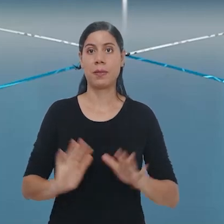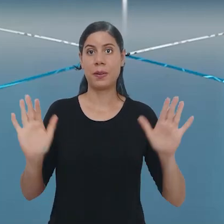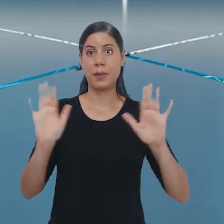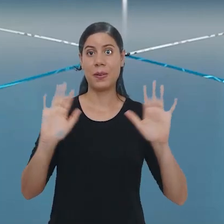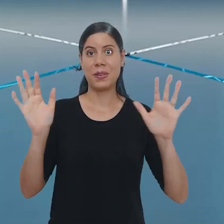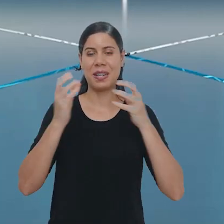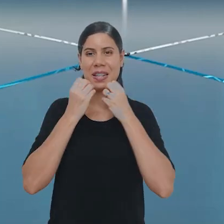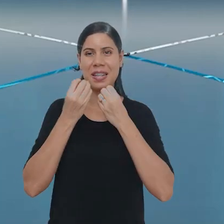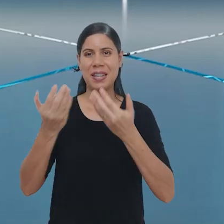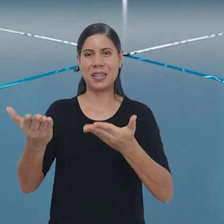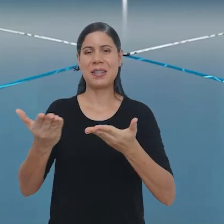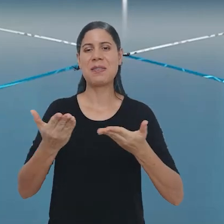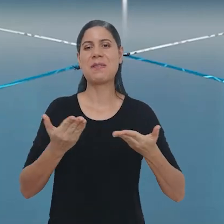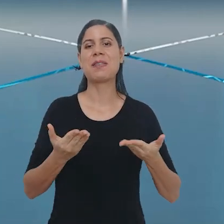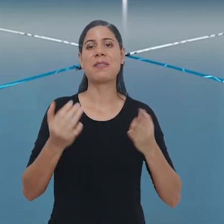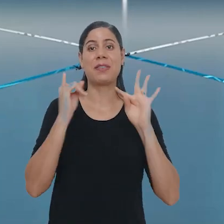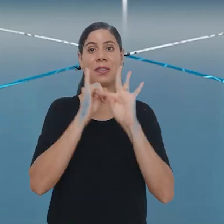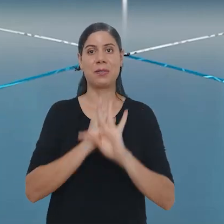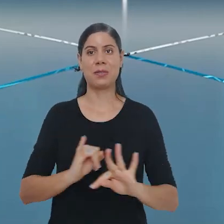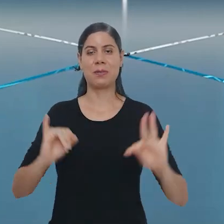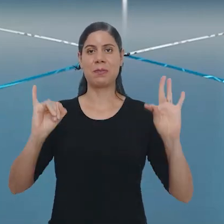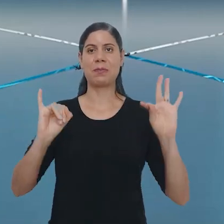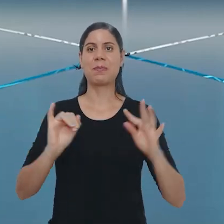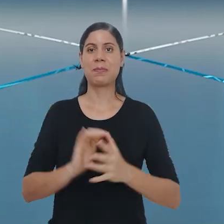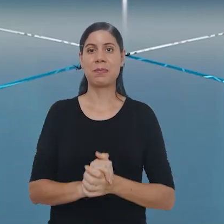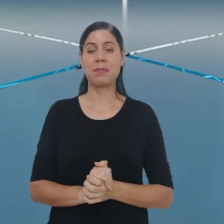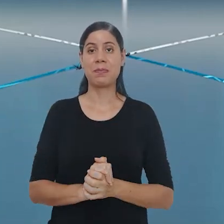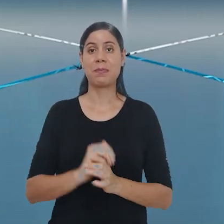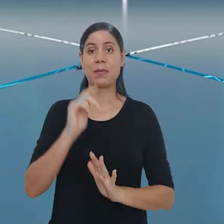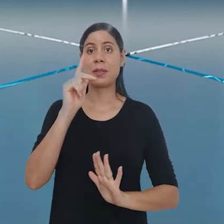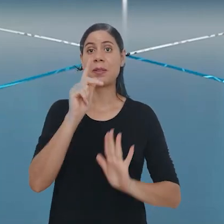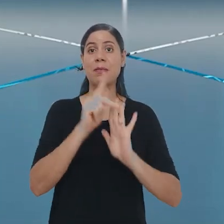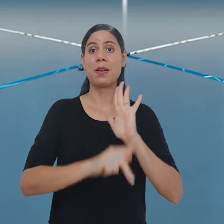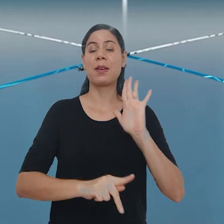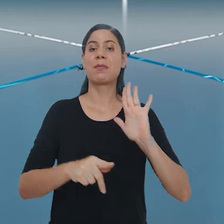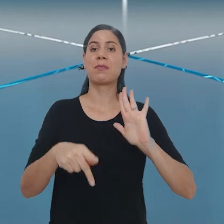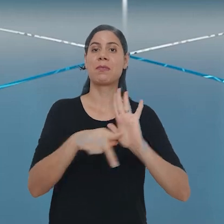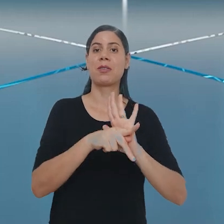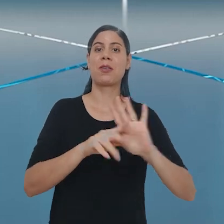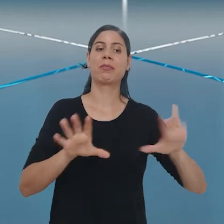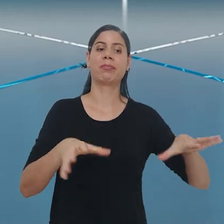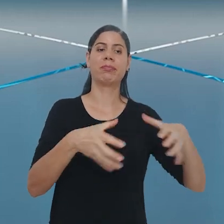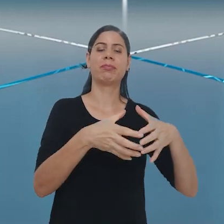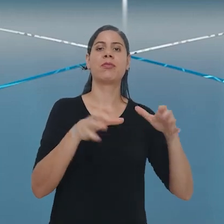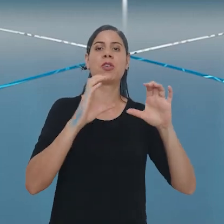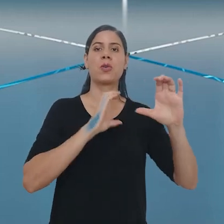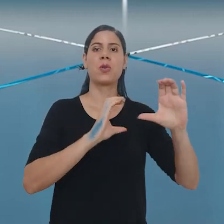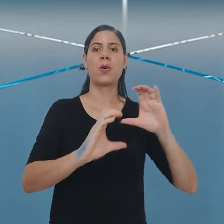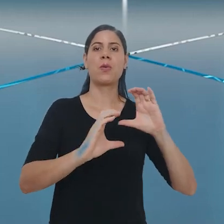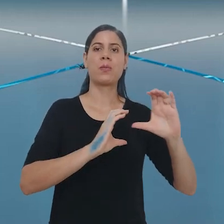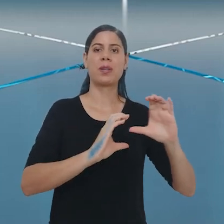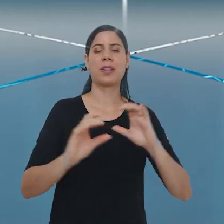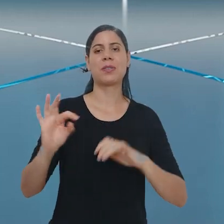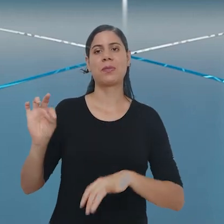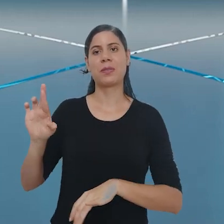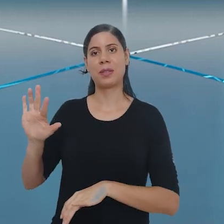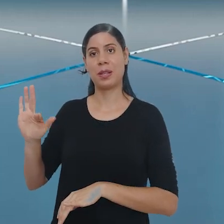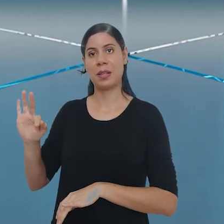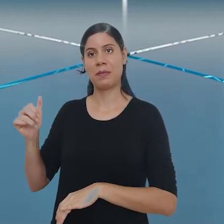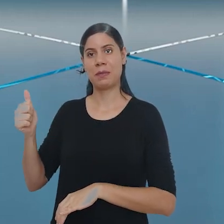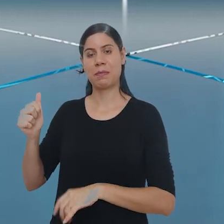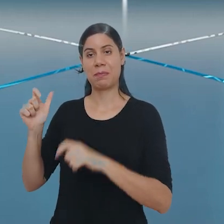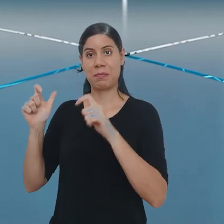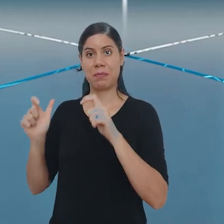Olá, sejam bem-vindas e bem-vindos ao Inteiro Teor, o programa produzido pela Assessoria de Comunicação do TRF da